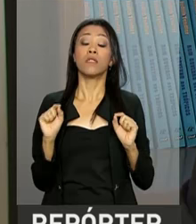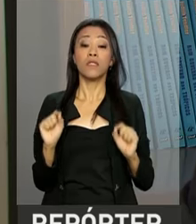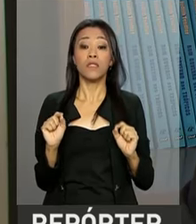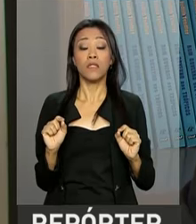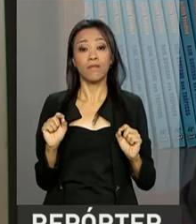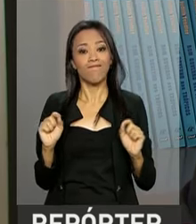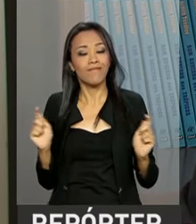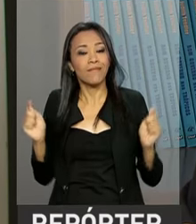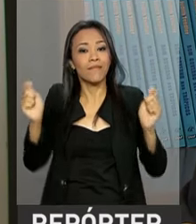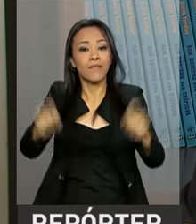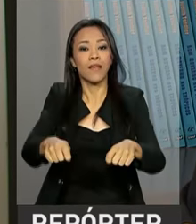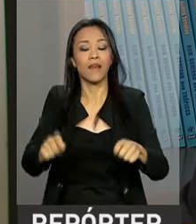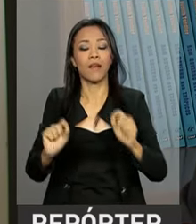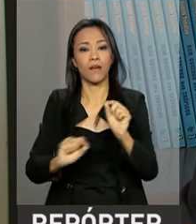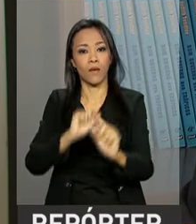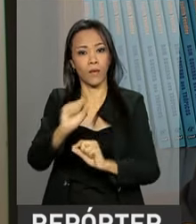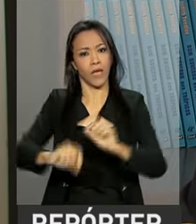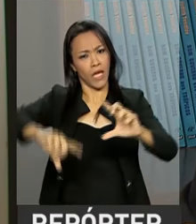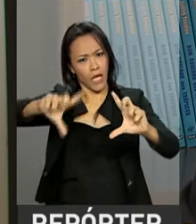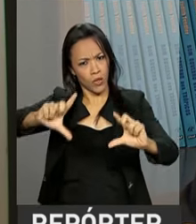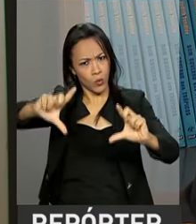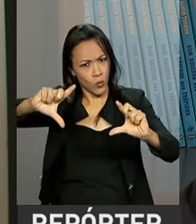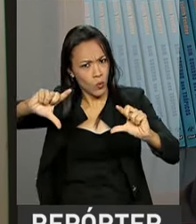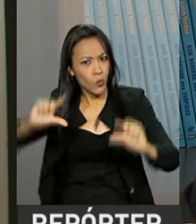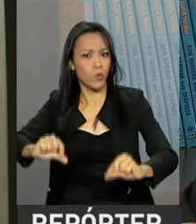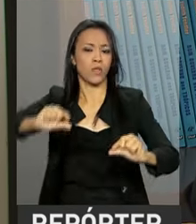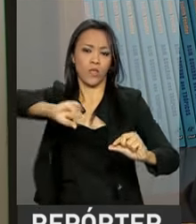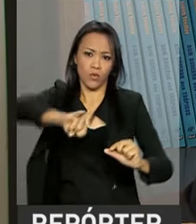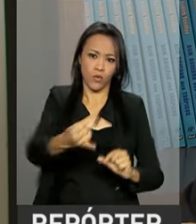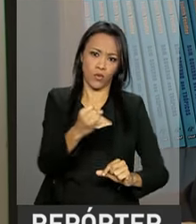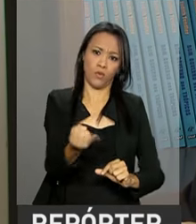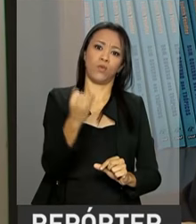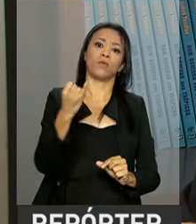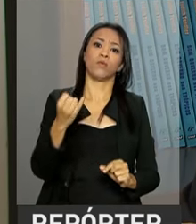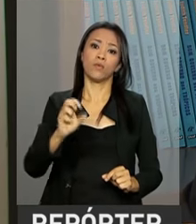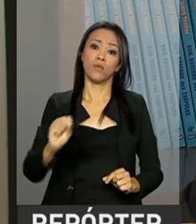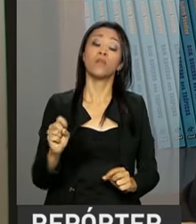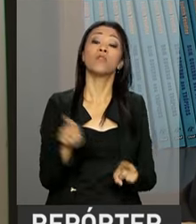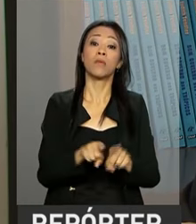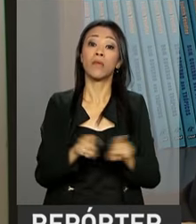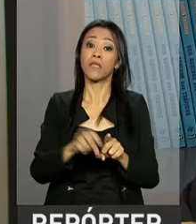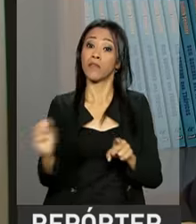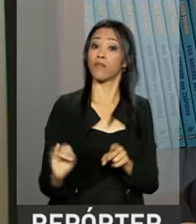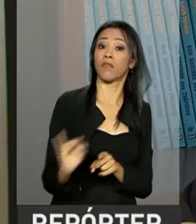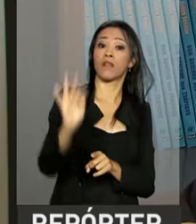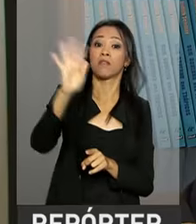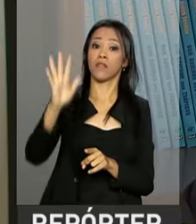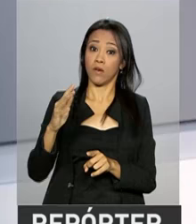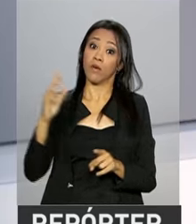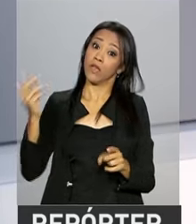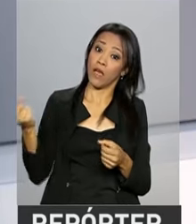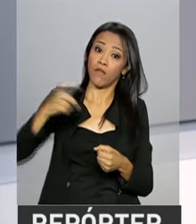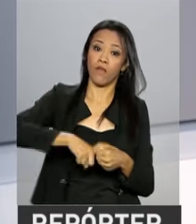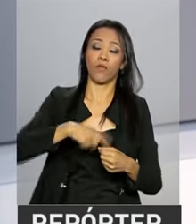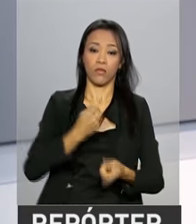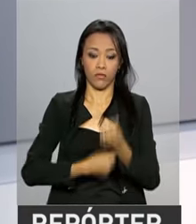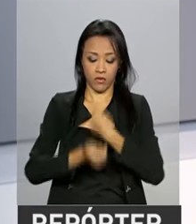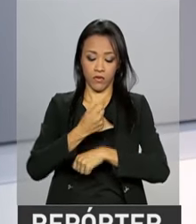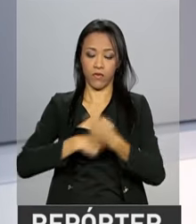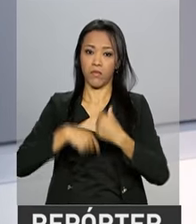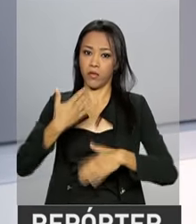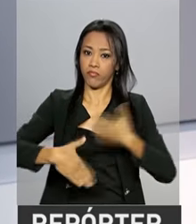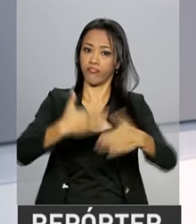condições para uma redução mais forte a taxa de juro da atuação e de retomada do crescimento da economia e